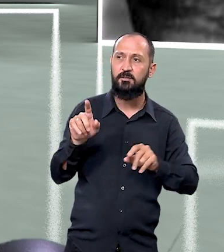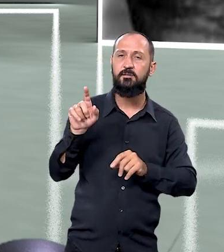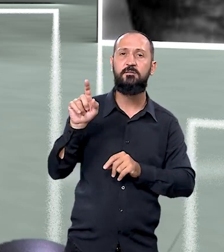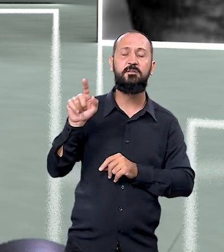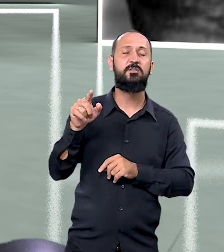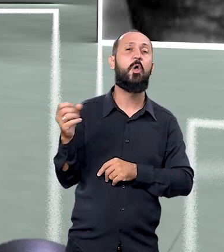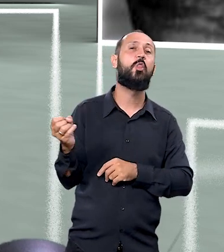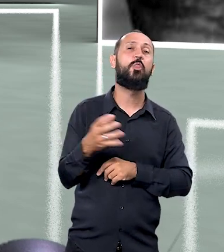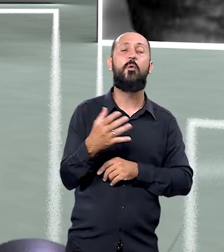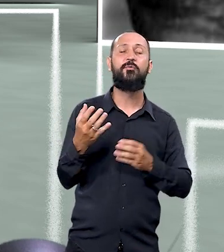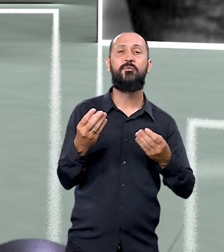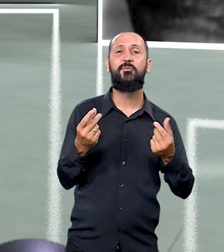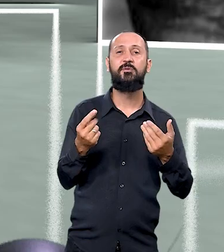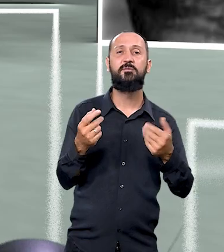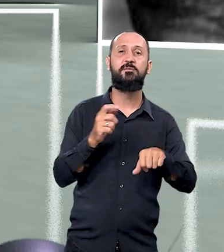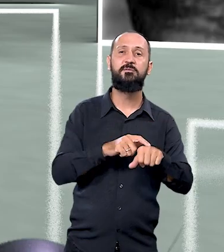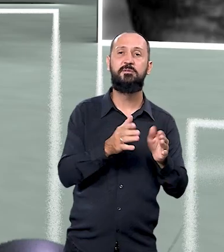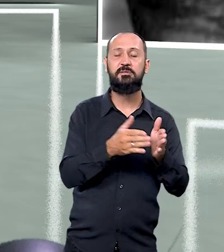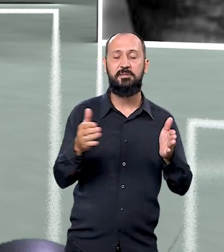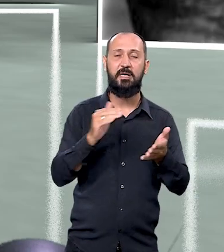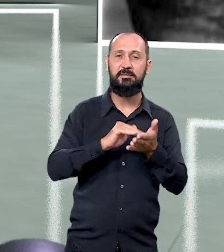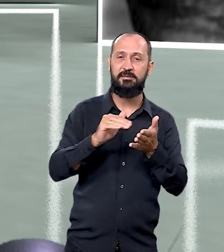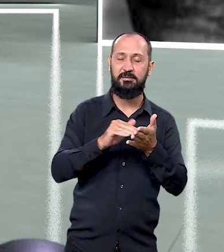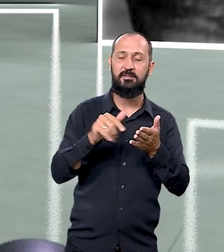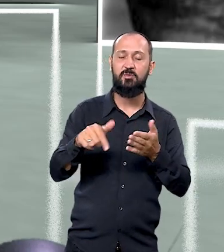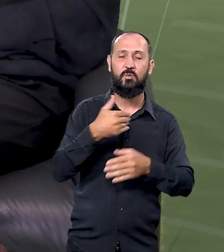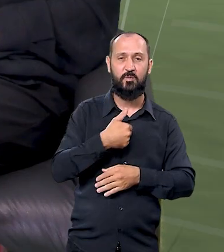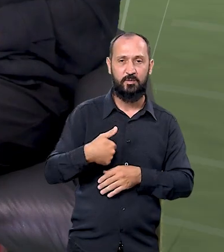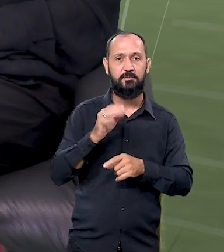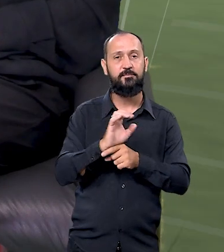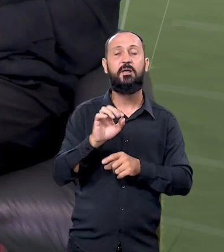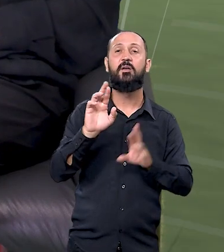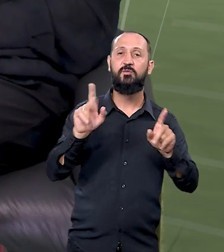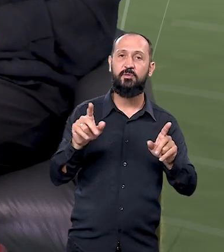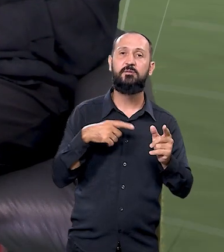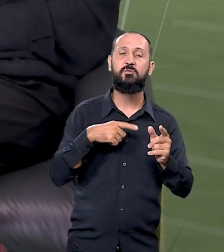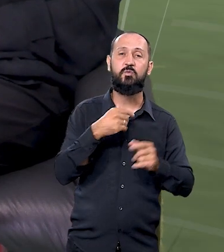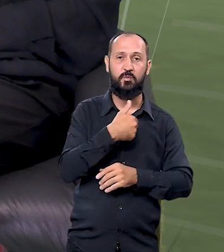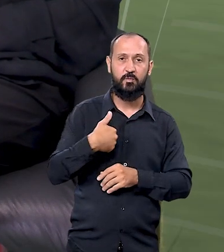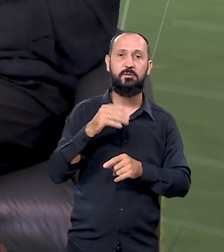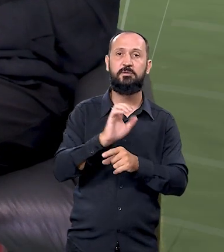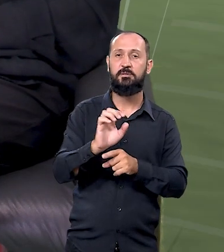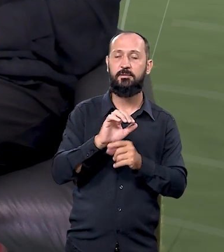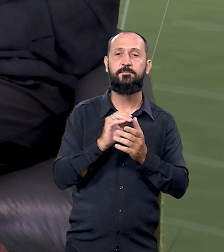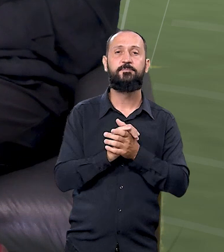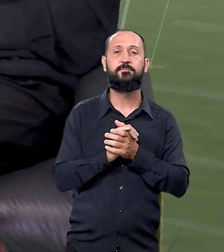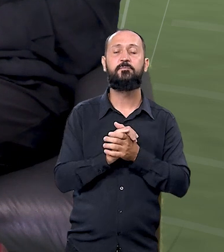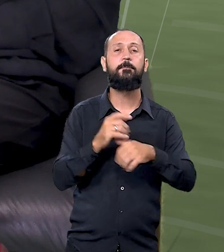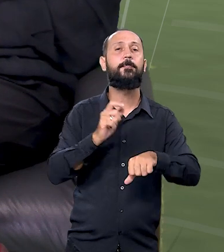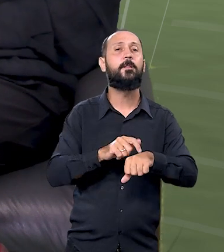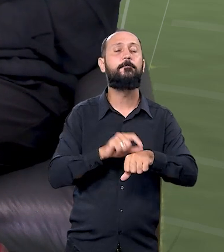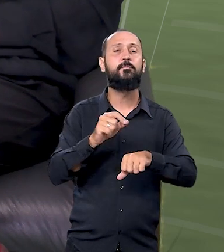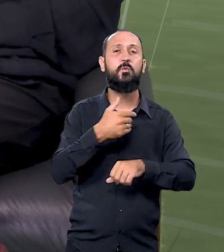Manu, desse novo tempo da subsecretaria aqui no governo do estado? Essa é a diferença do governo do estado. A partir do